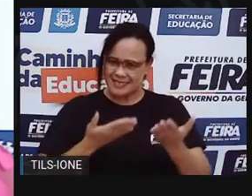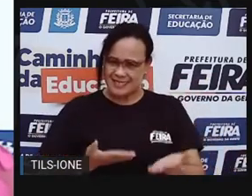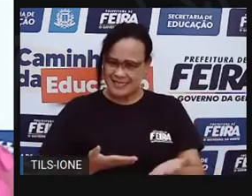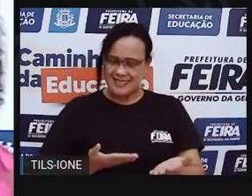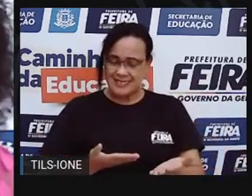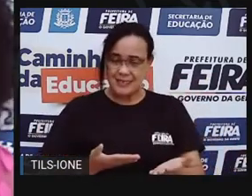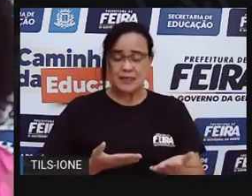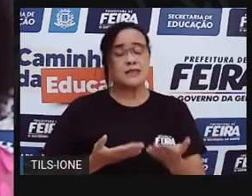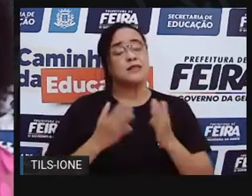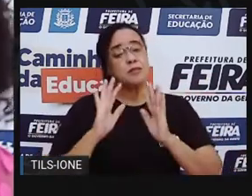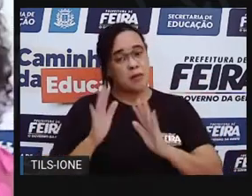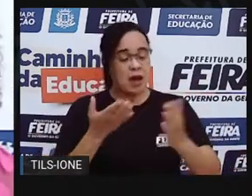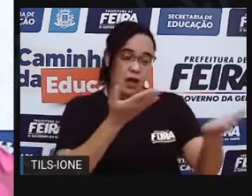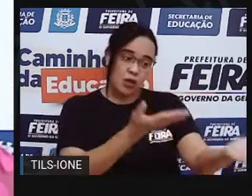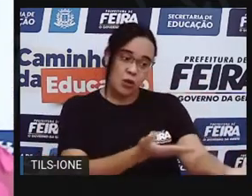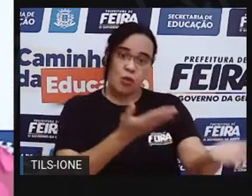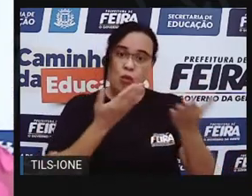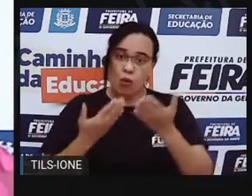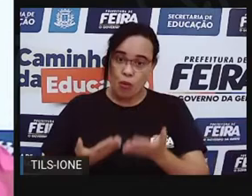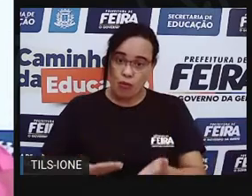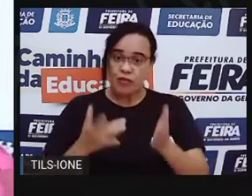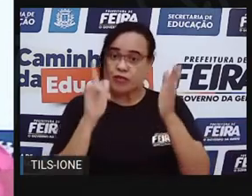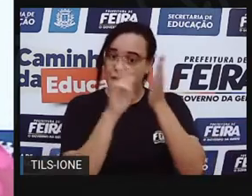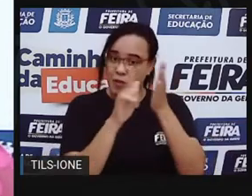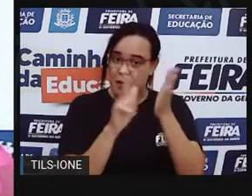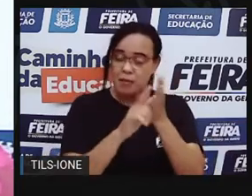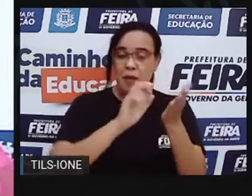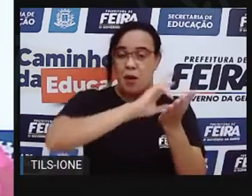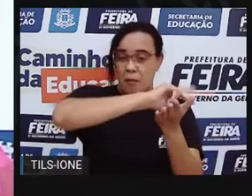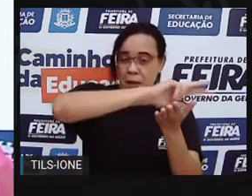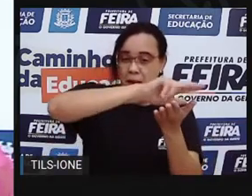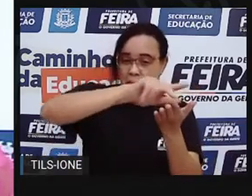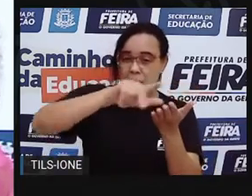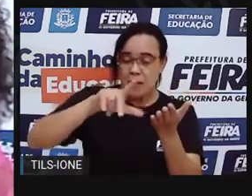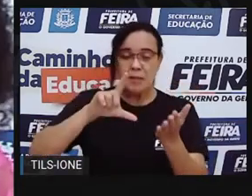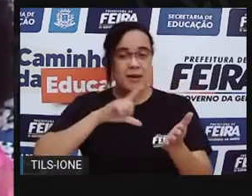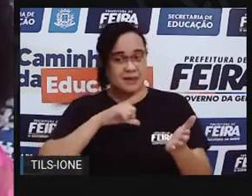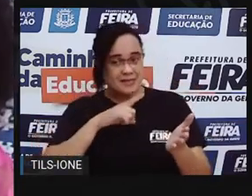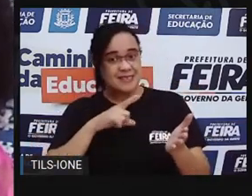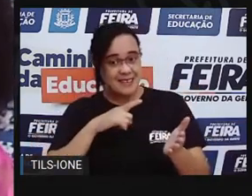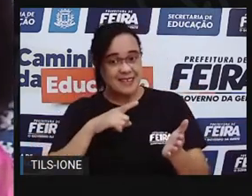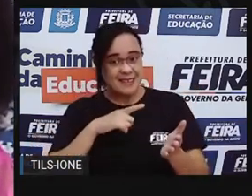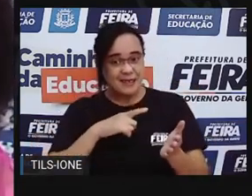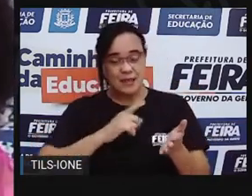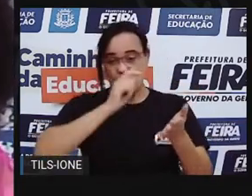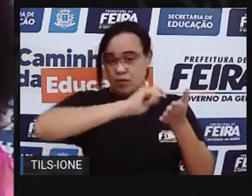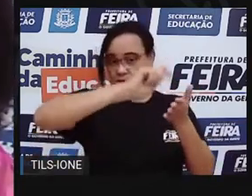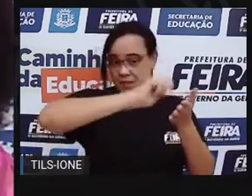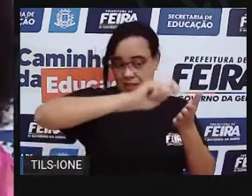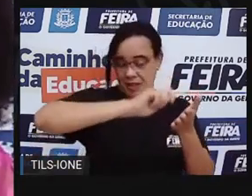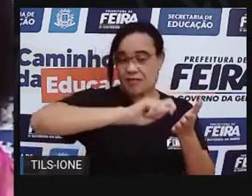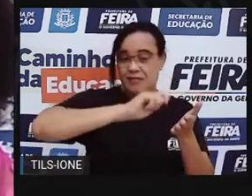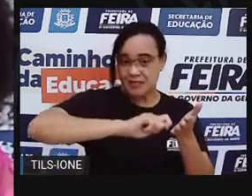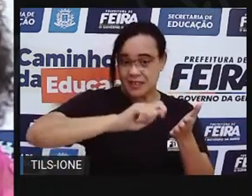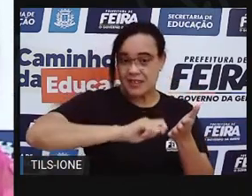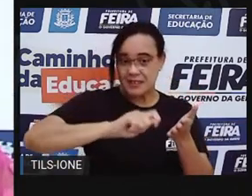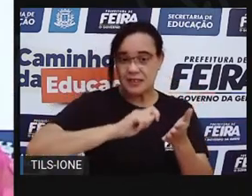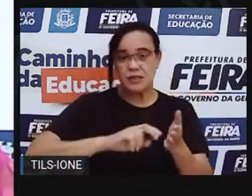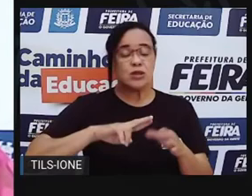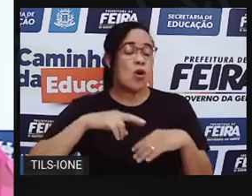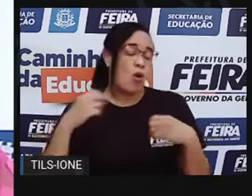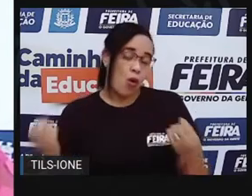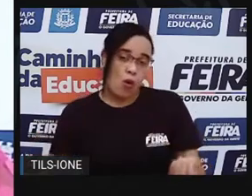Existem convites formais, aqueles em que a gente precisa escrever. Existem os convites informais, aqueles que nós falamos